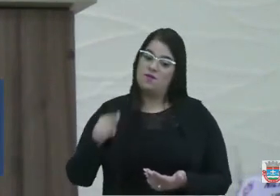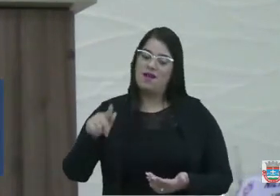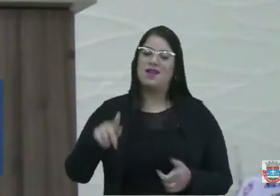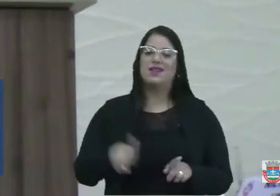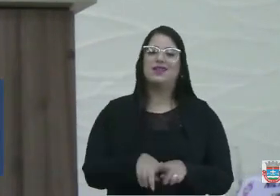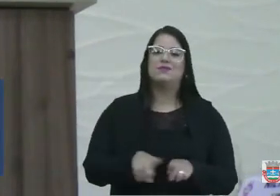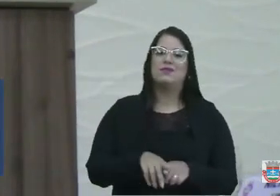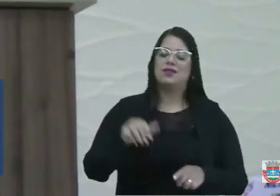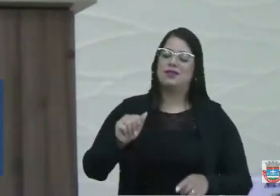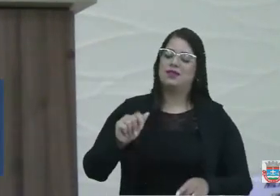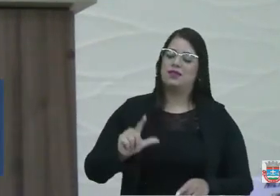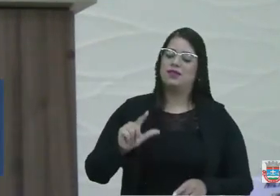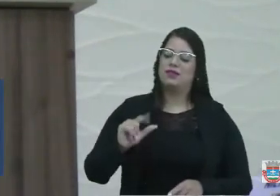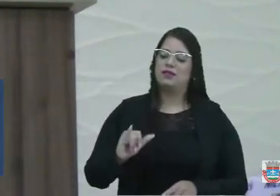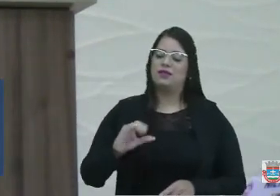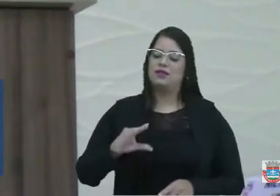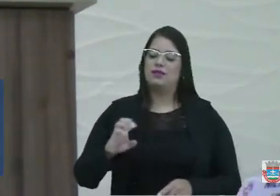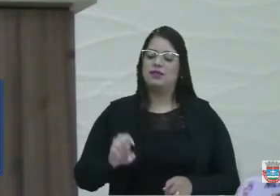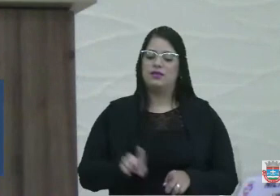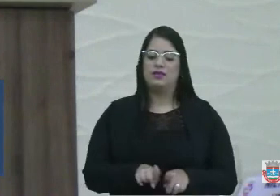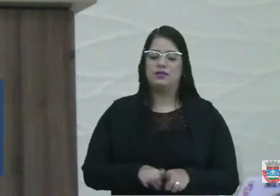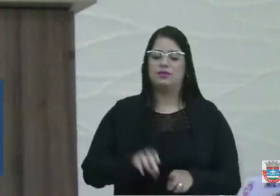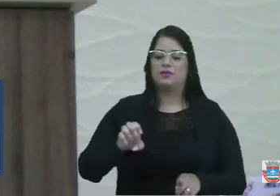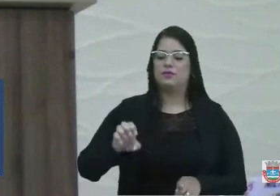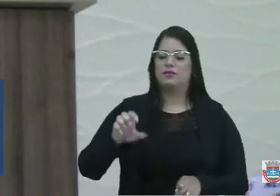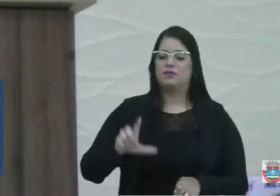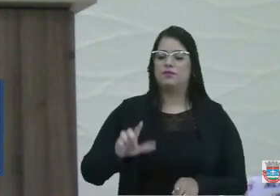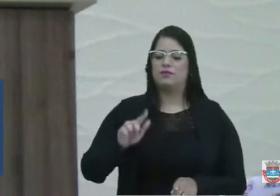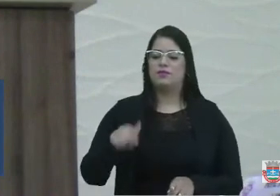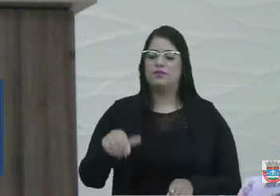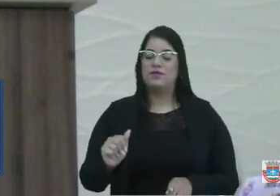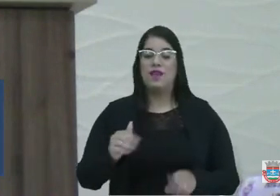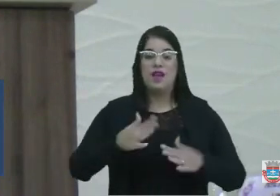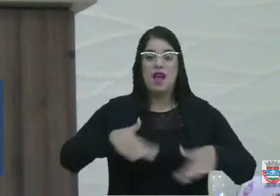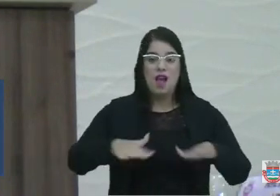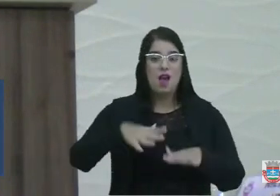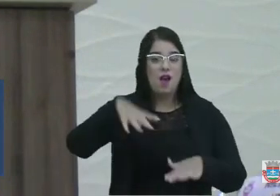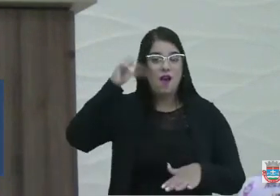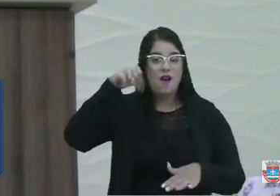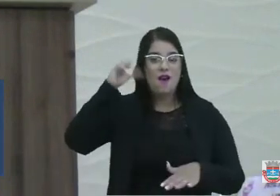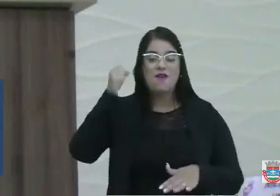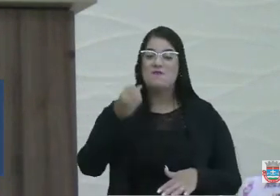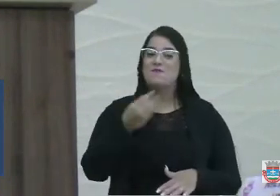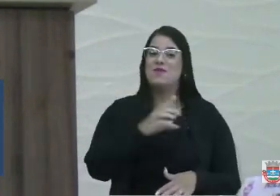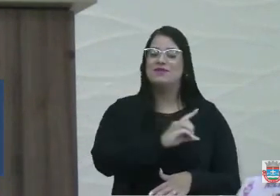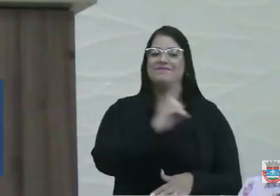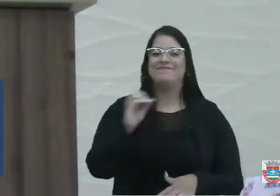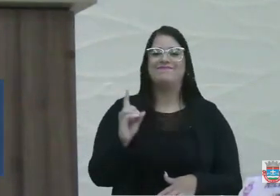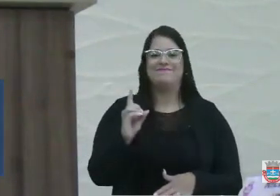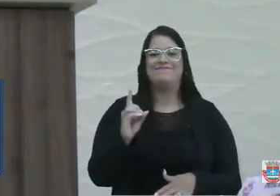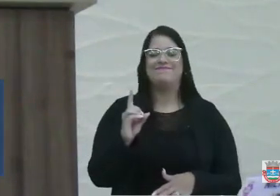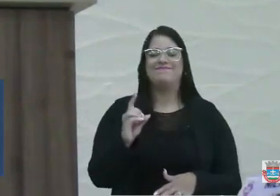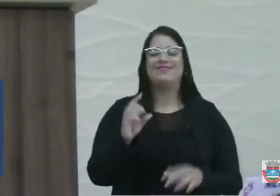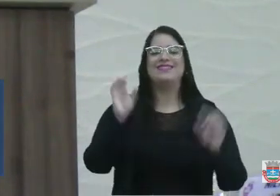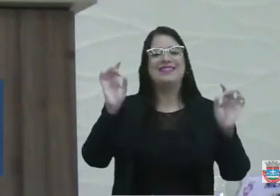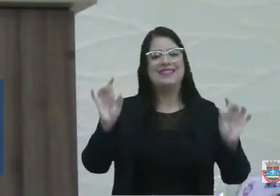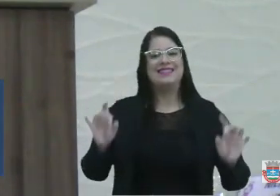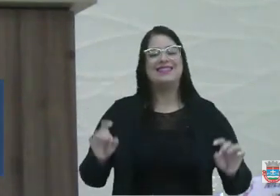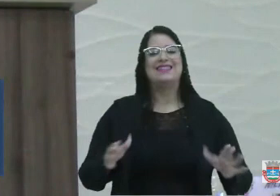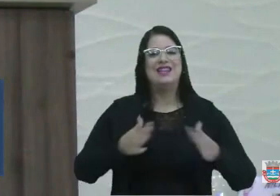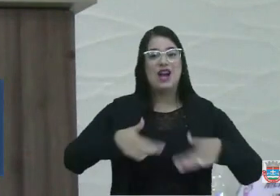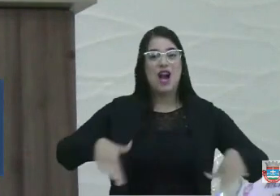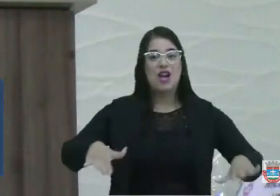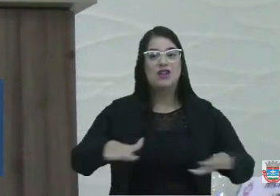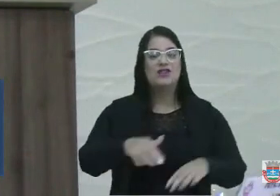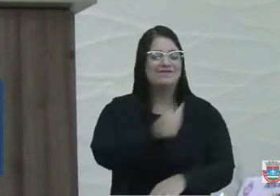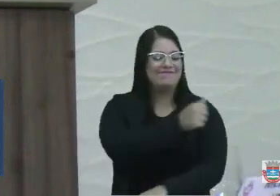dona Alice Ribeiro, dona Edith, Elza, enfim, a todos que estão nos ouvindo. Também um bom dia especial a todos, aos